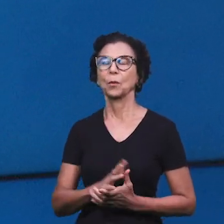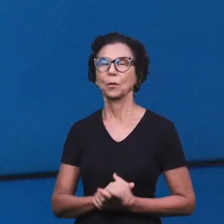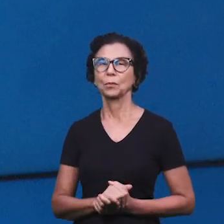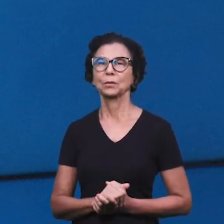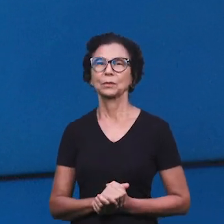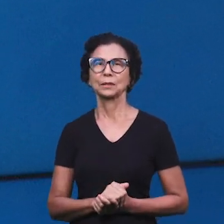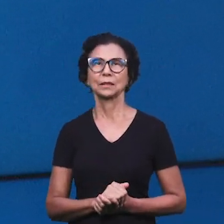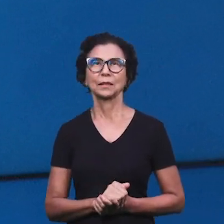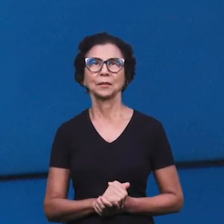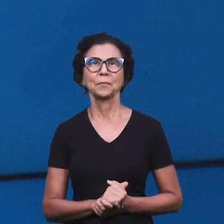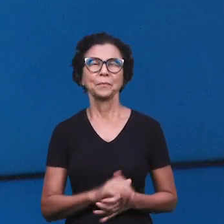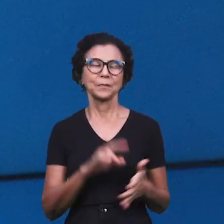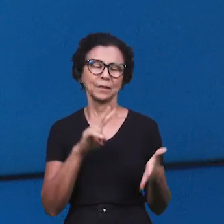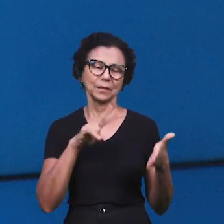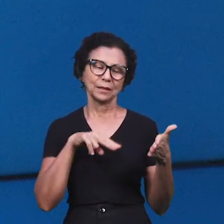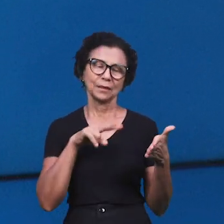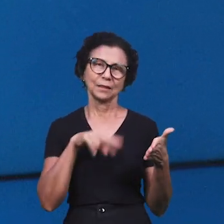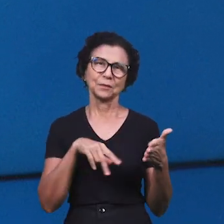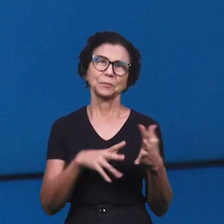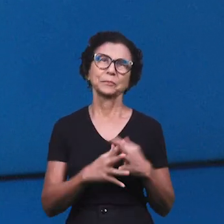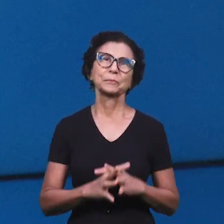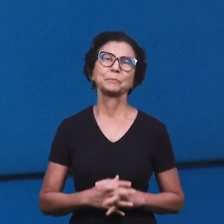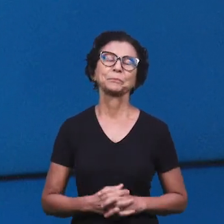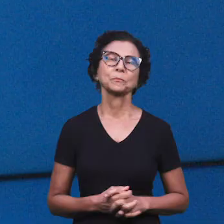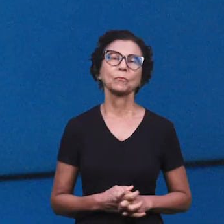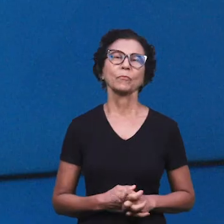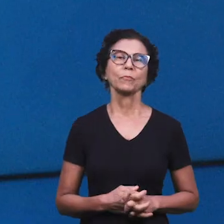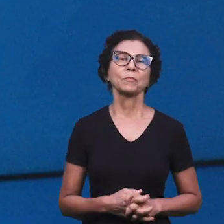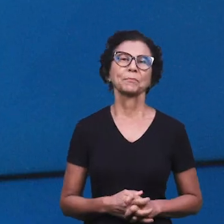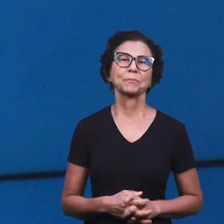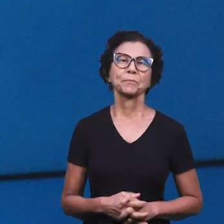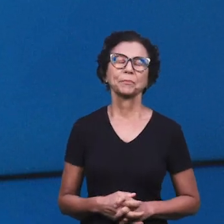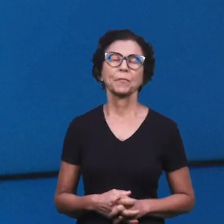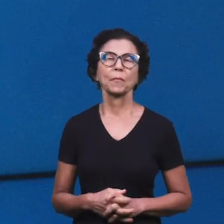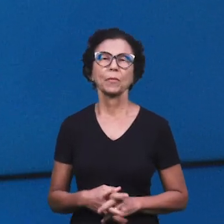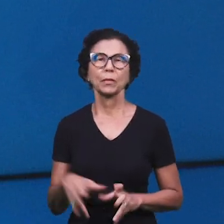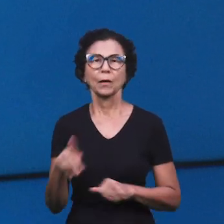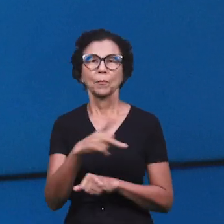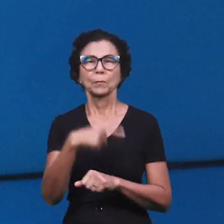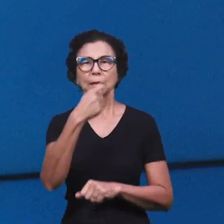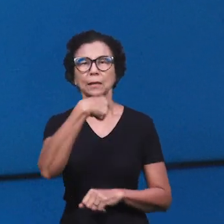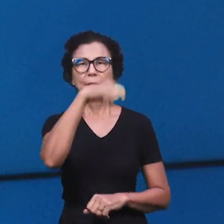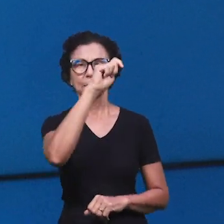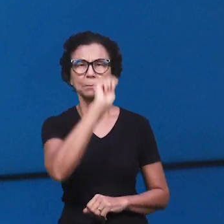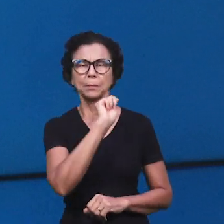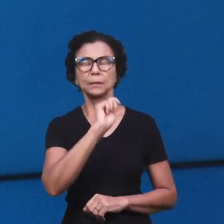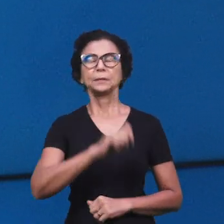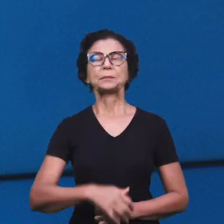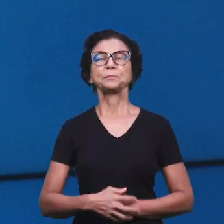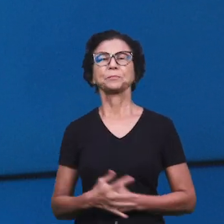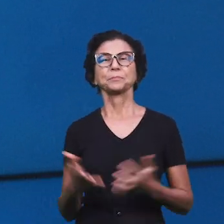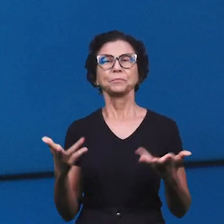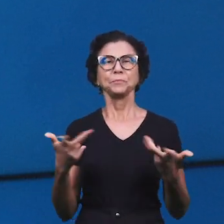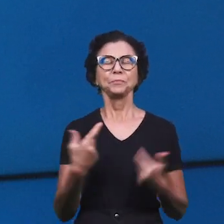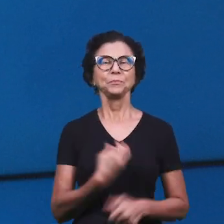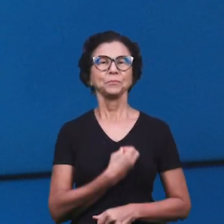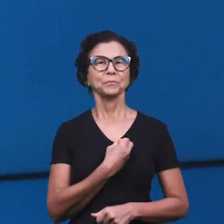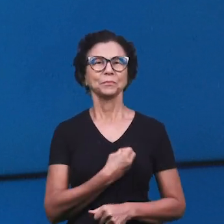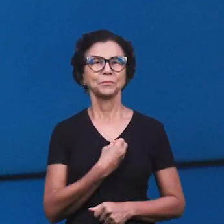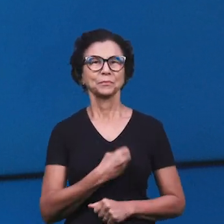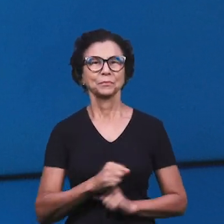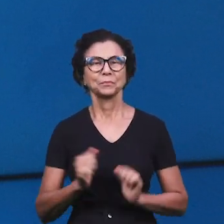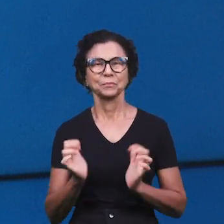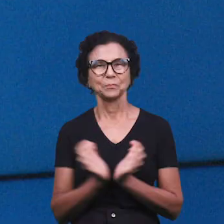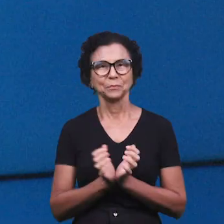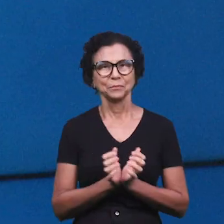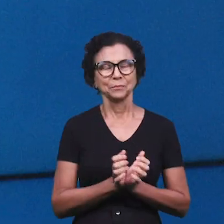da Espanha, maravilhoso ali, a participação das nossas crianças da classe de intermediários, né? Mostrando que a nossa alegria é que o